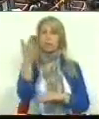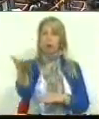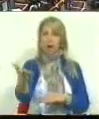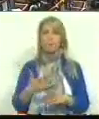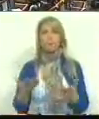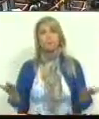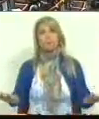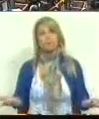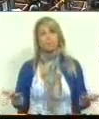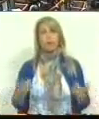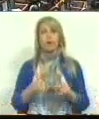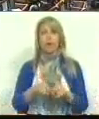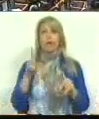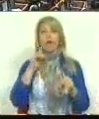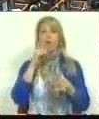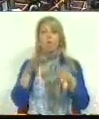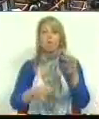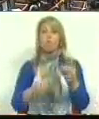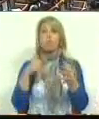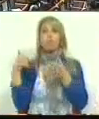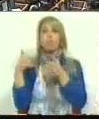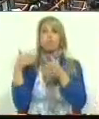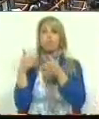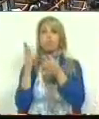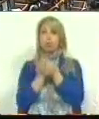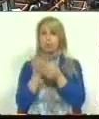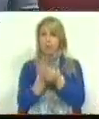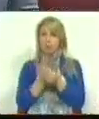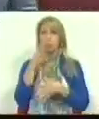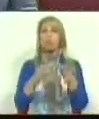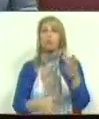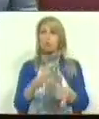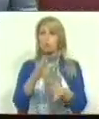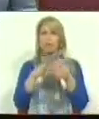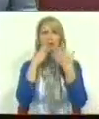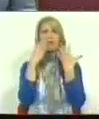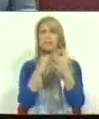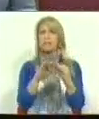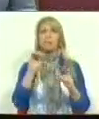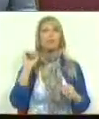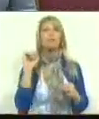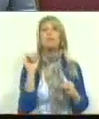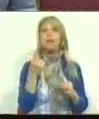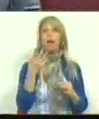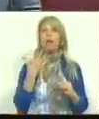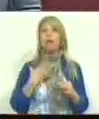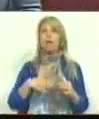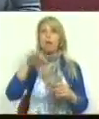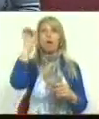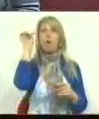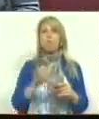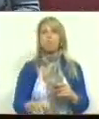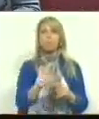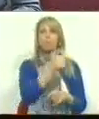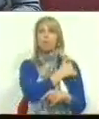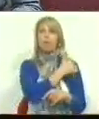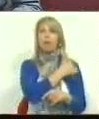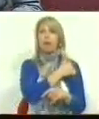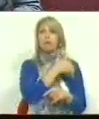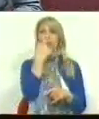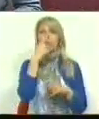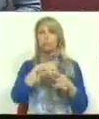então, neste caso, de um processo judicial muito simples e célere que pretende obter a desocupação do locado em não mais do